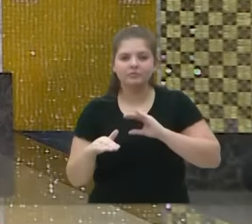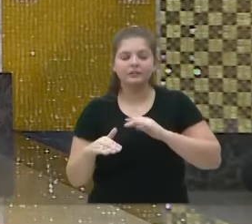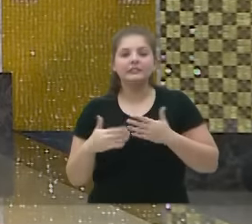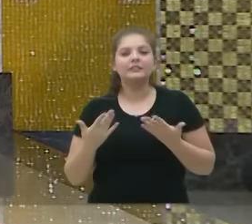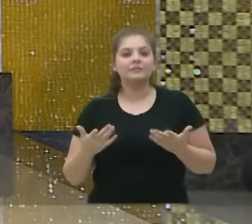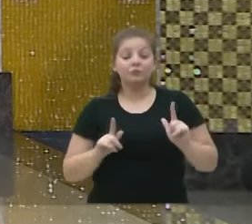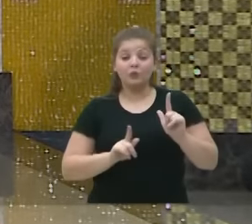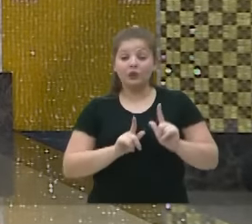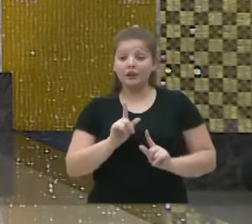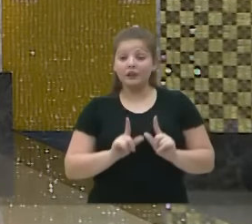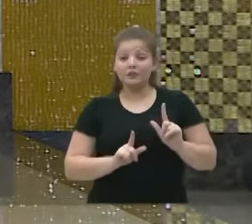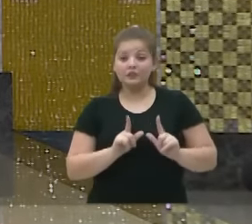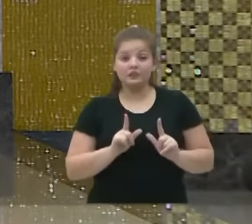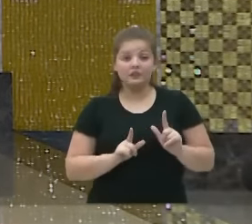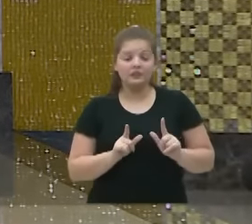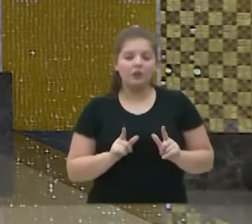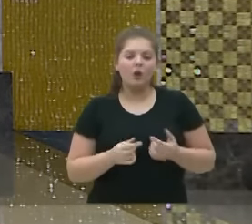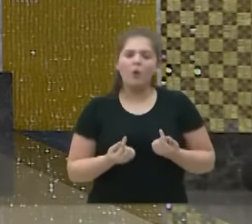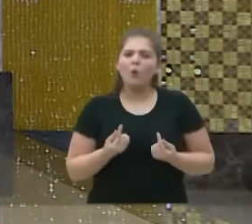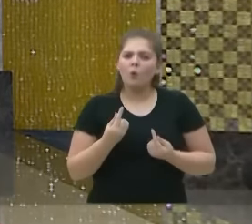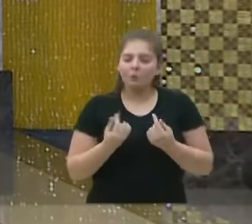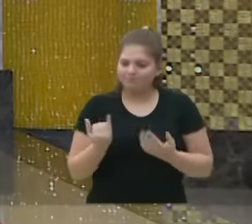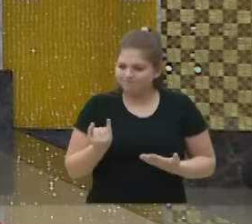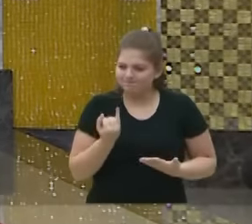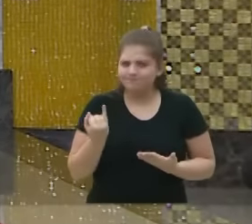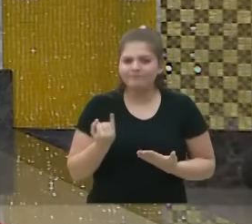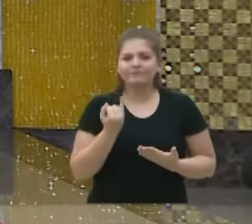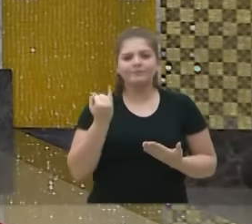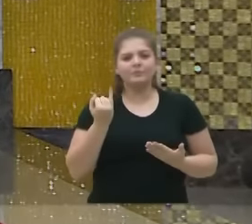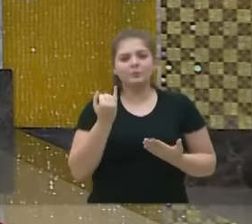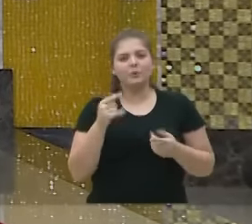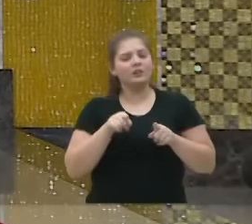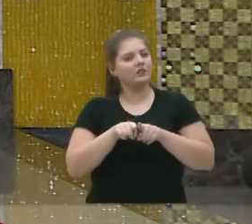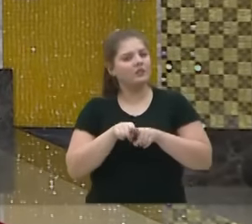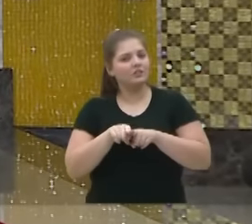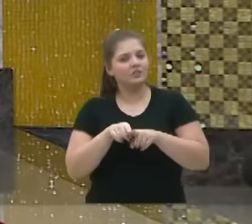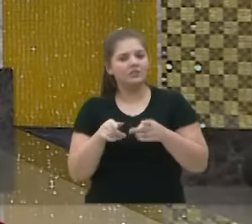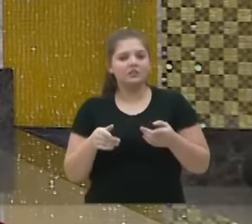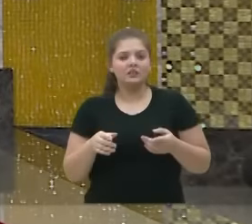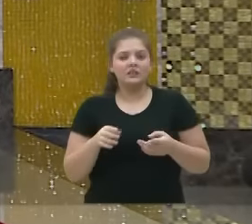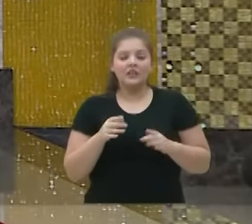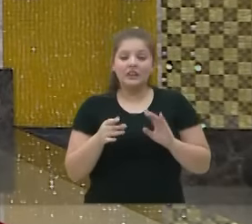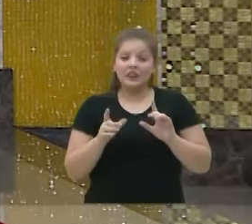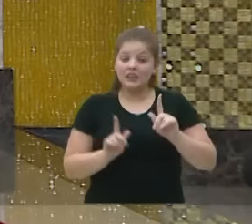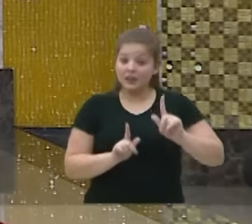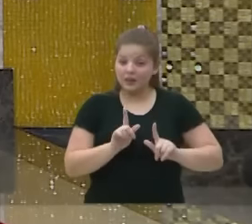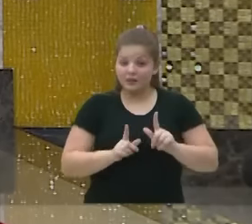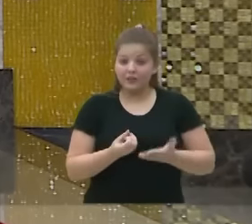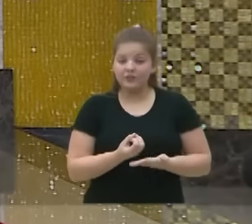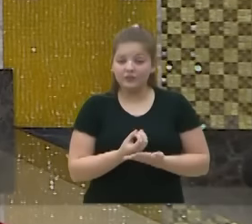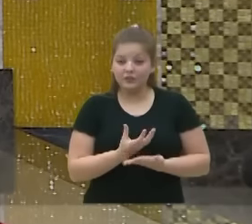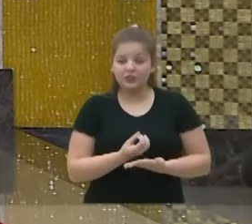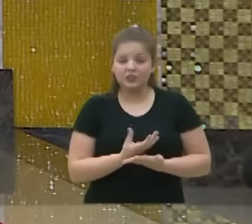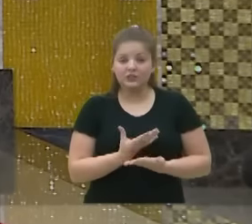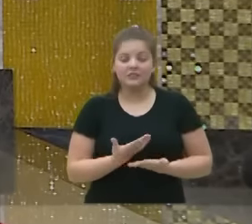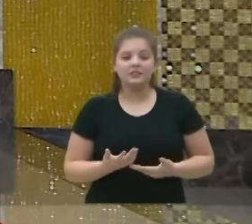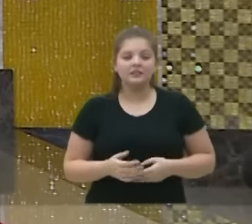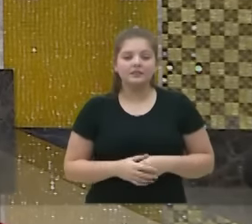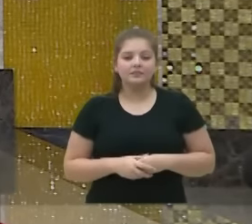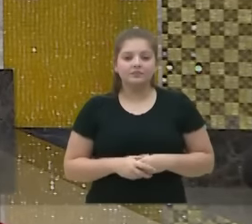Televisão, como é importante, meus irmãos, TV evangelizar,